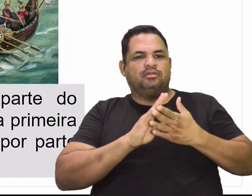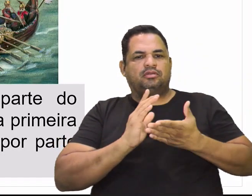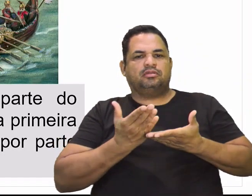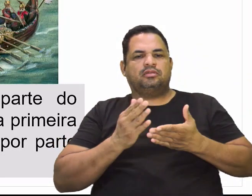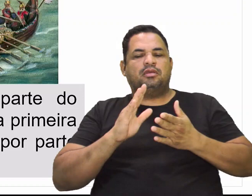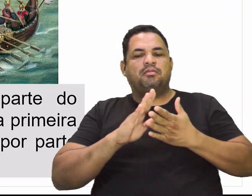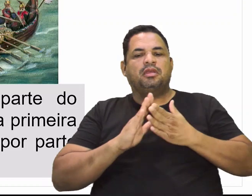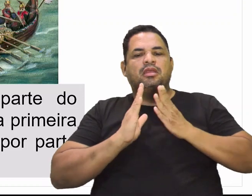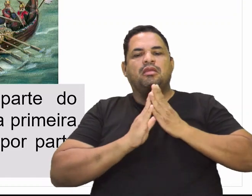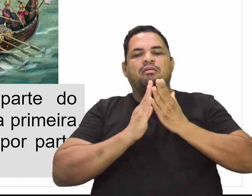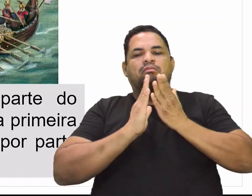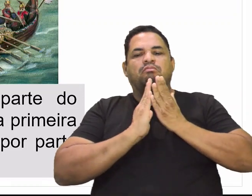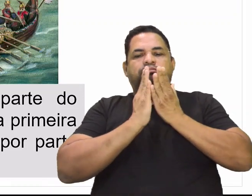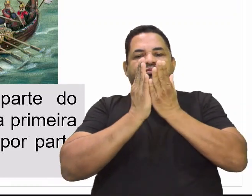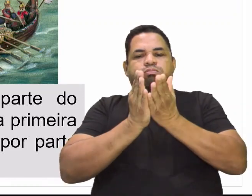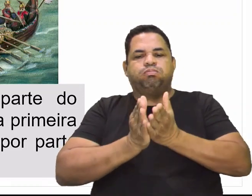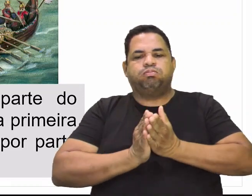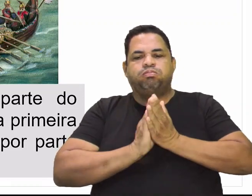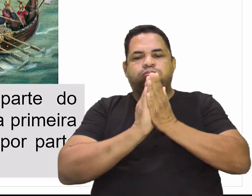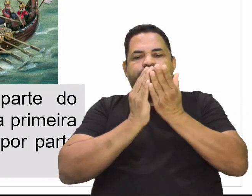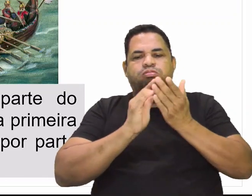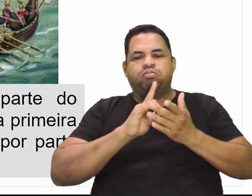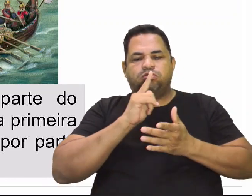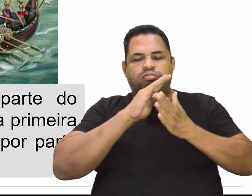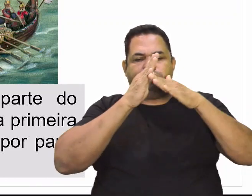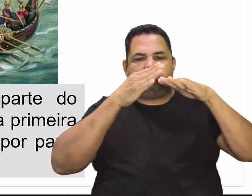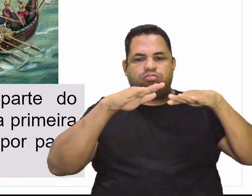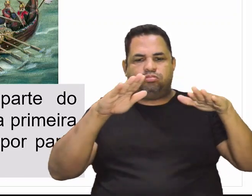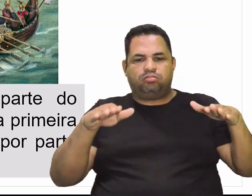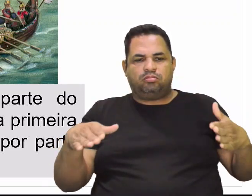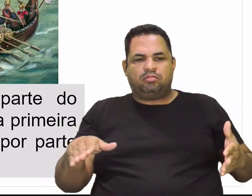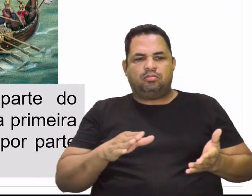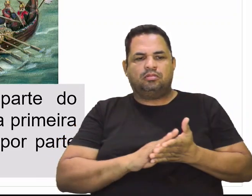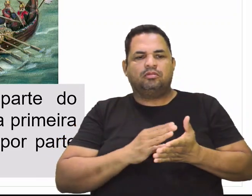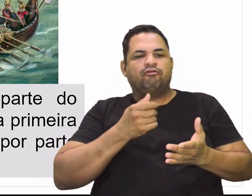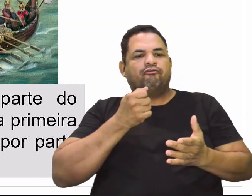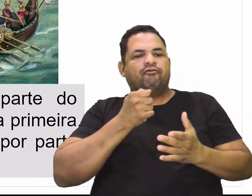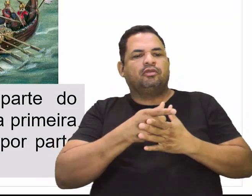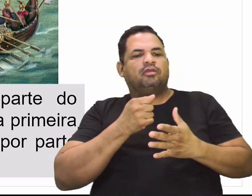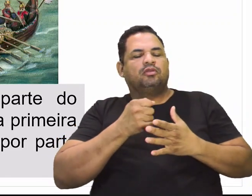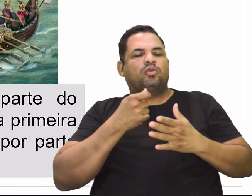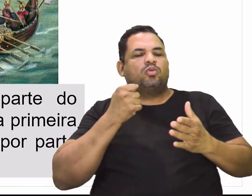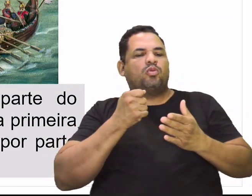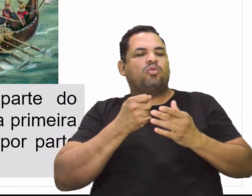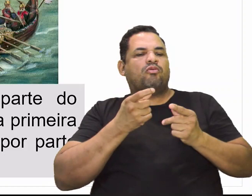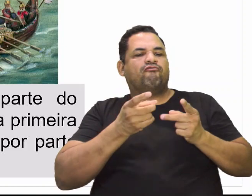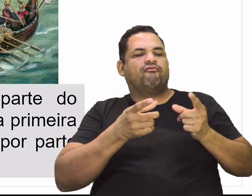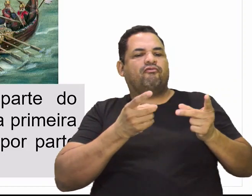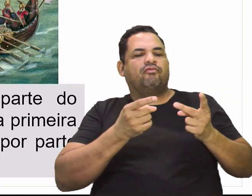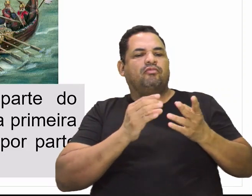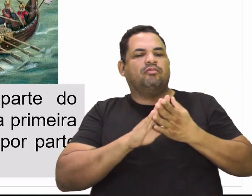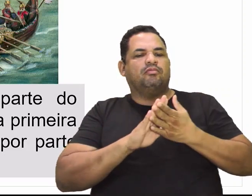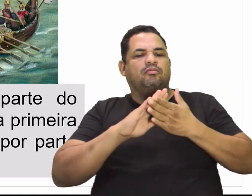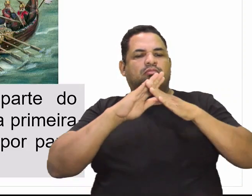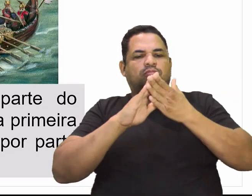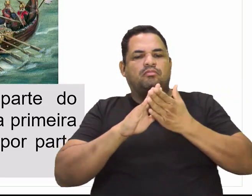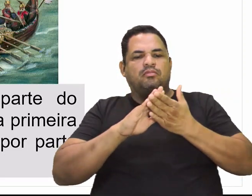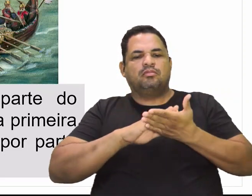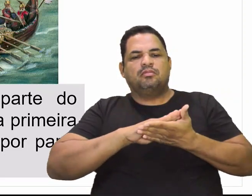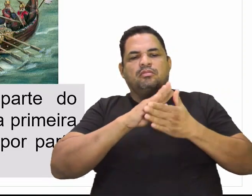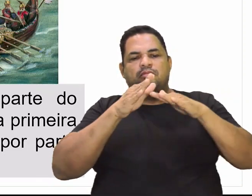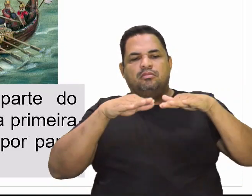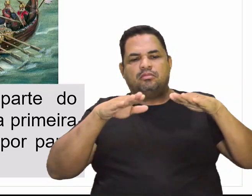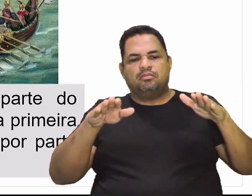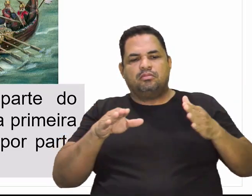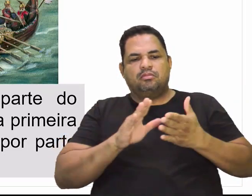são conhecidos como o povo do mar, isso porque eles foram grandes mercadores marítimos e contribuíram para o